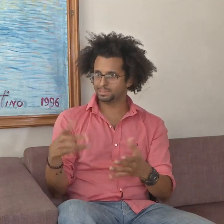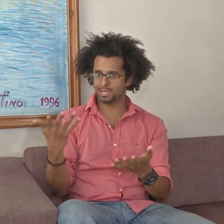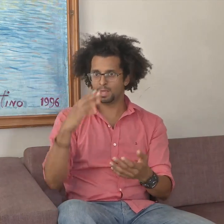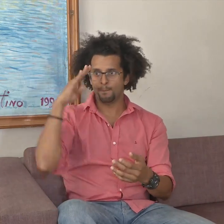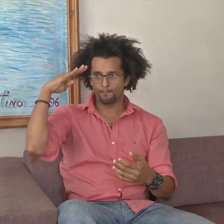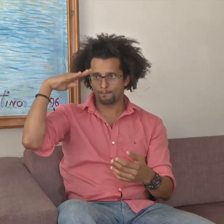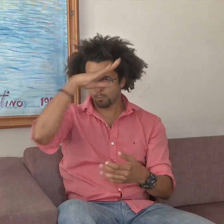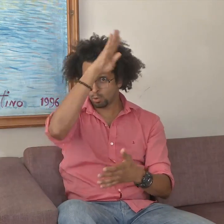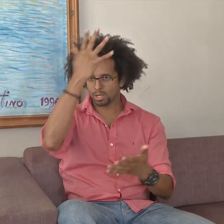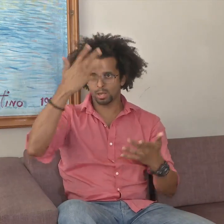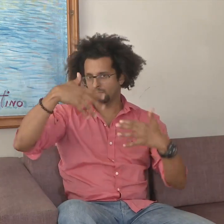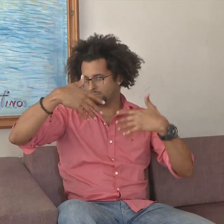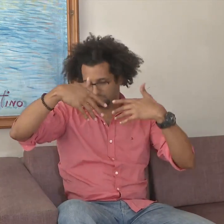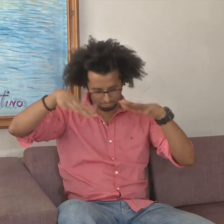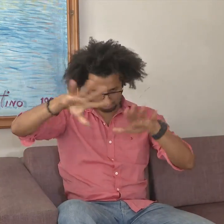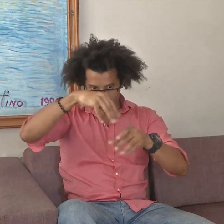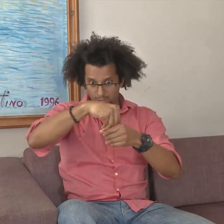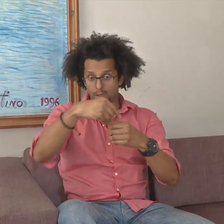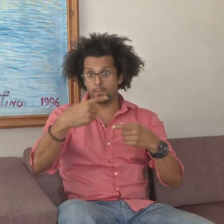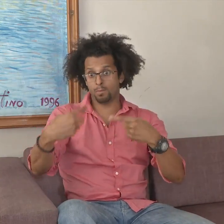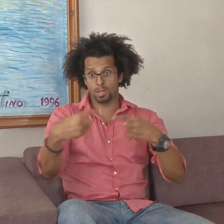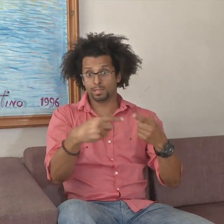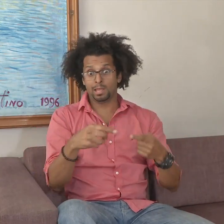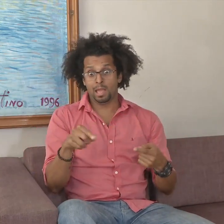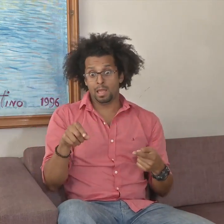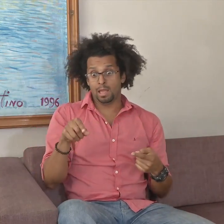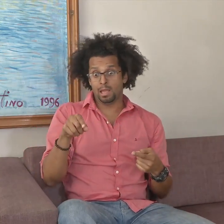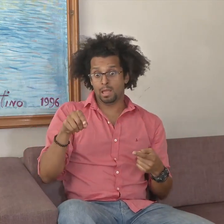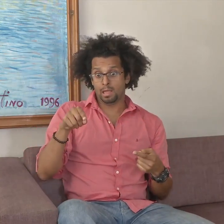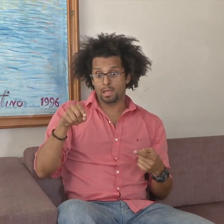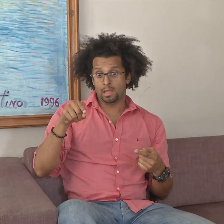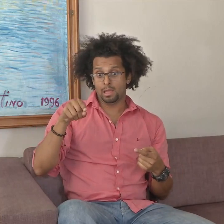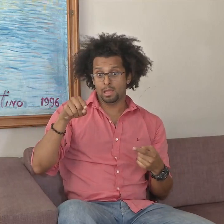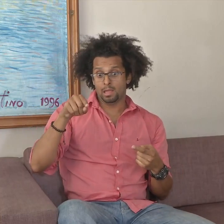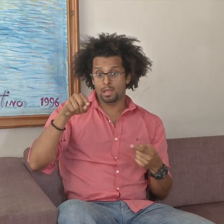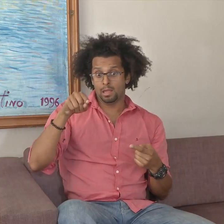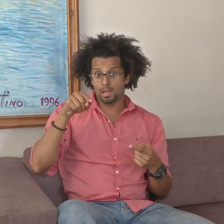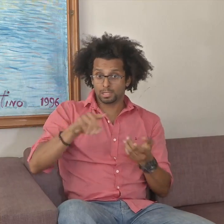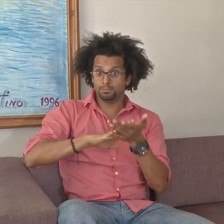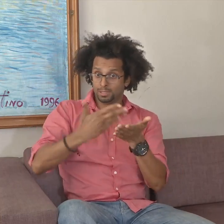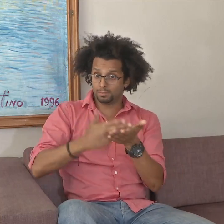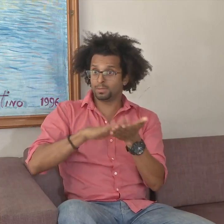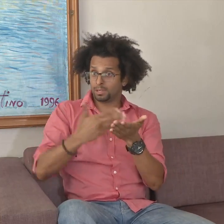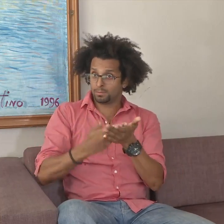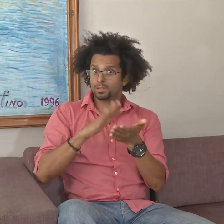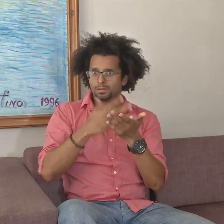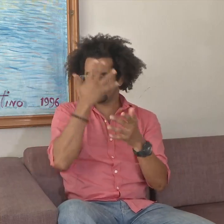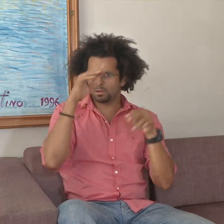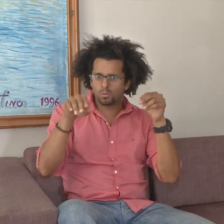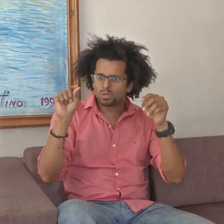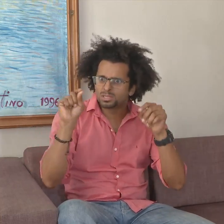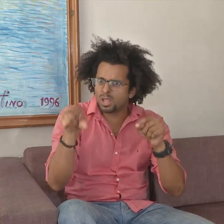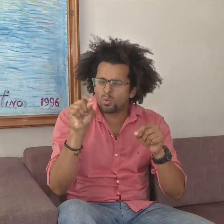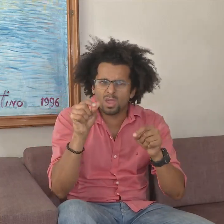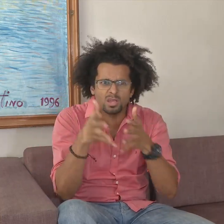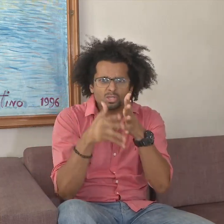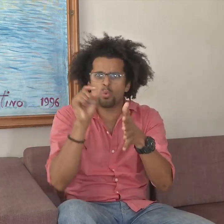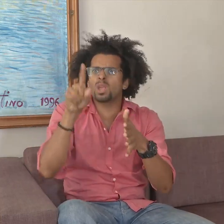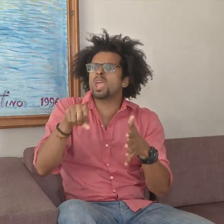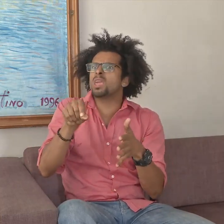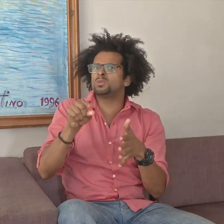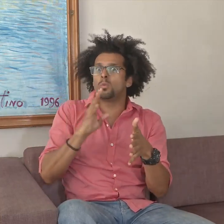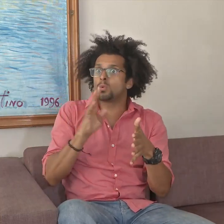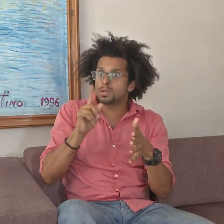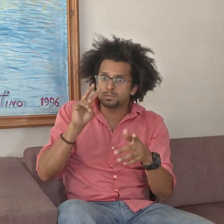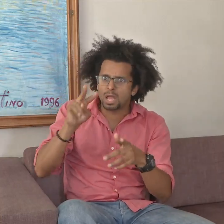na política, recentemente, o candidato Bolsonaro, enfim, outros candidatos também, eles tiveram intérpretes e